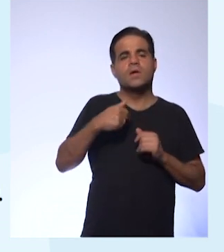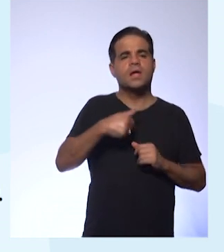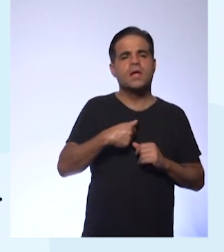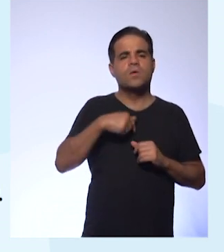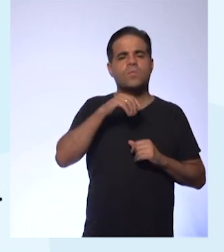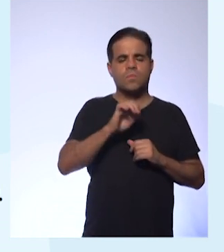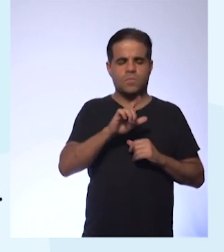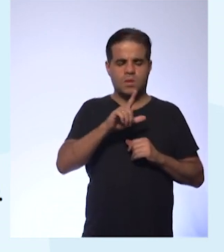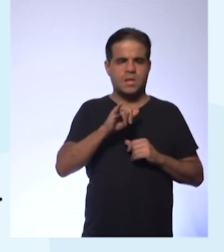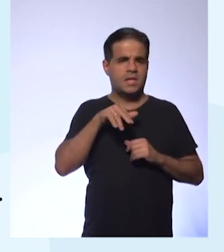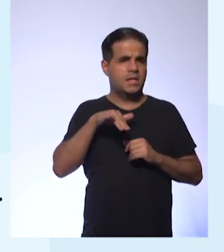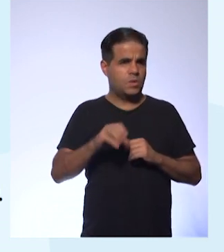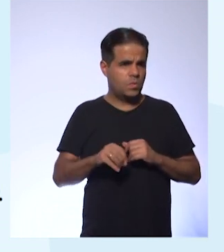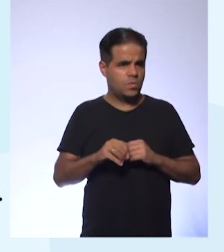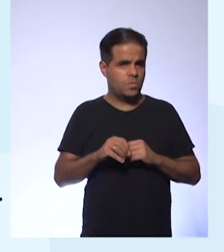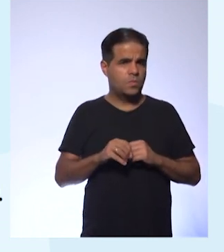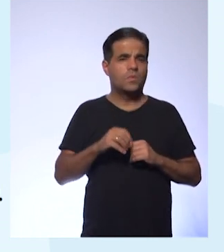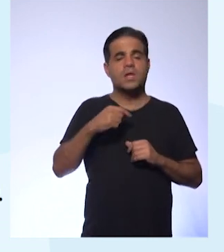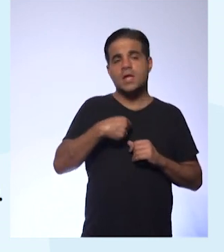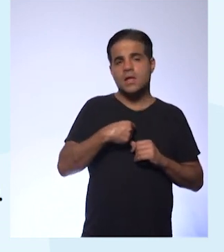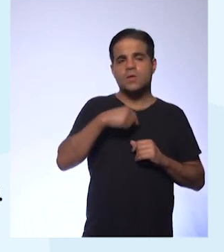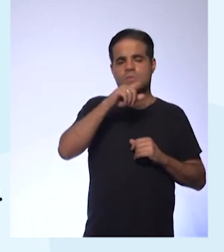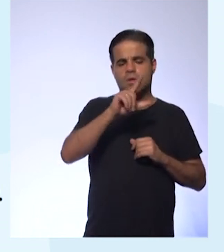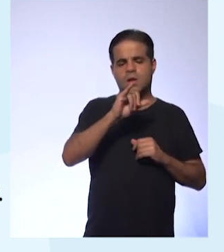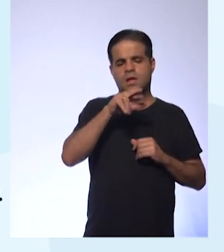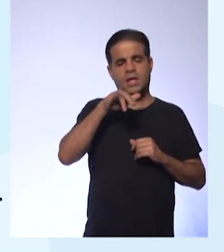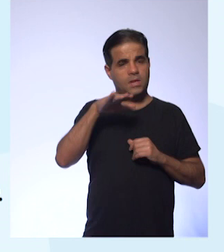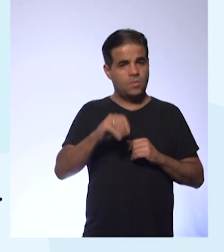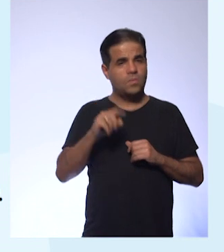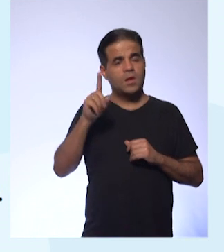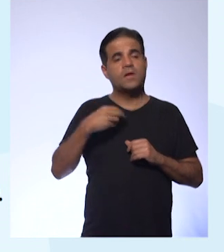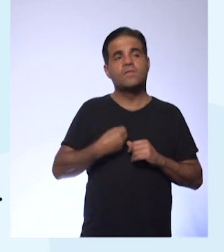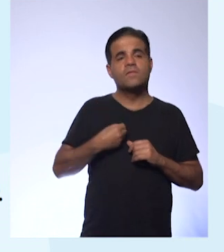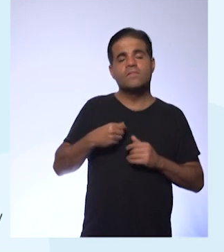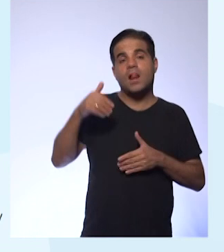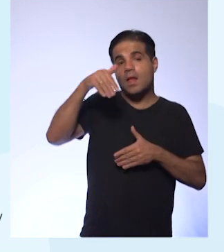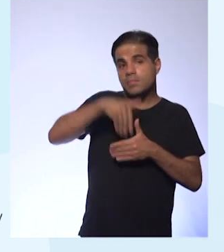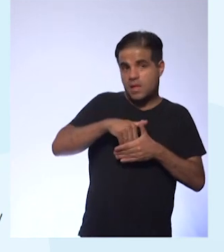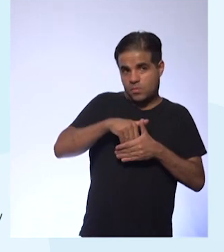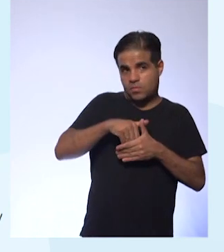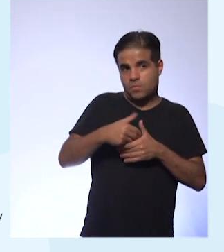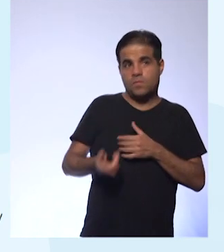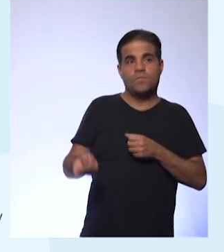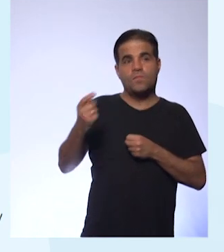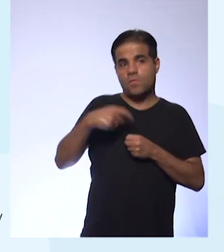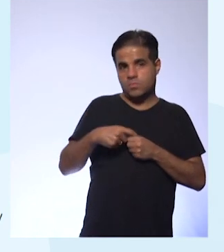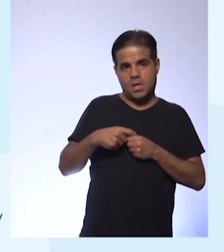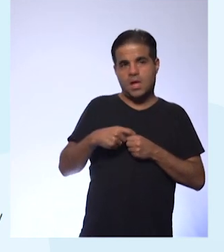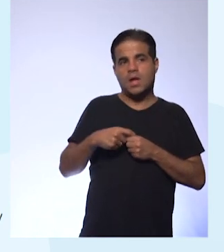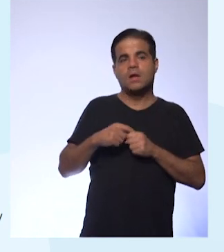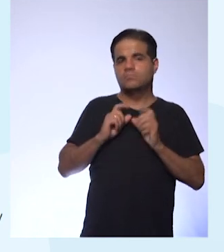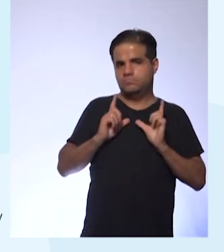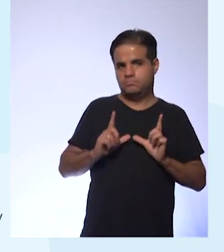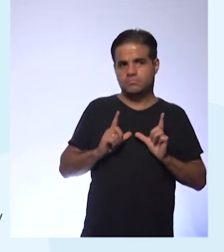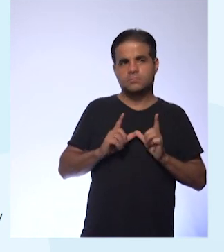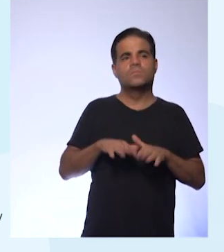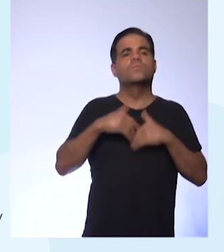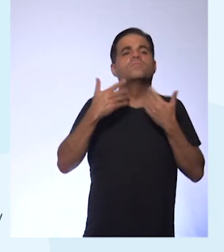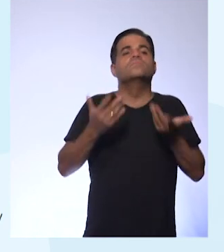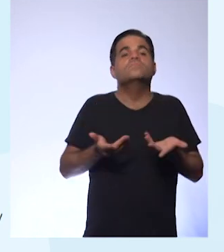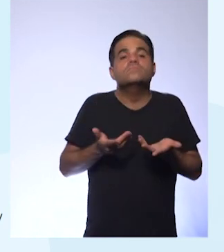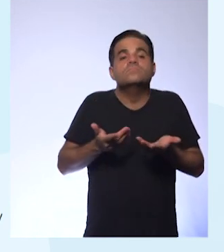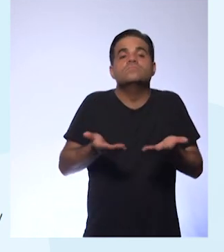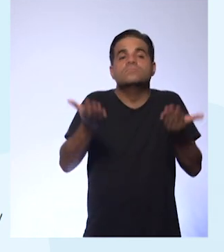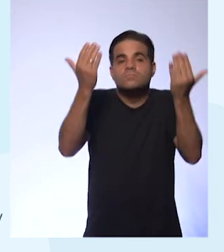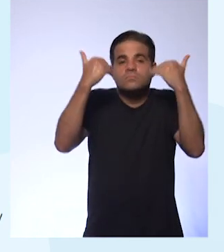eu lírico? Bom, o eu lírico é aquele que vive lá dentro. Eu vou voltar, não precisa deixar todas, não. Quais